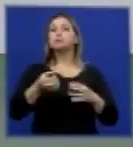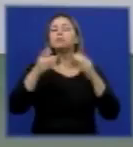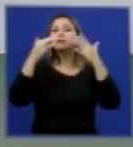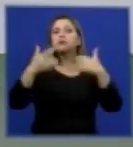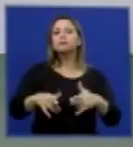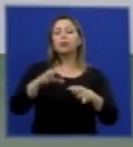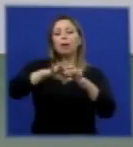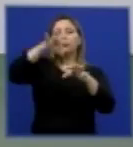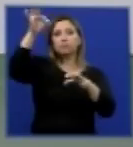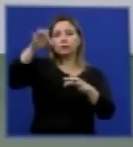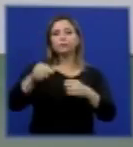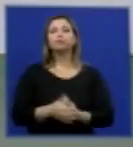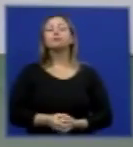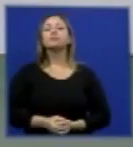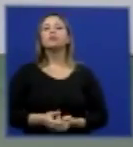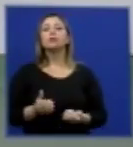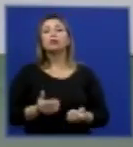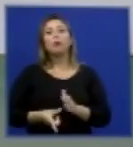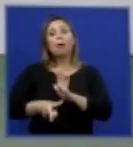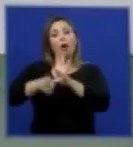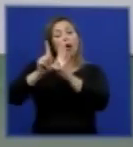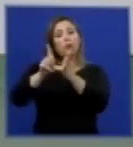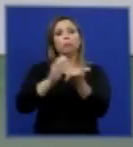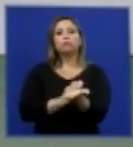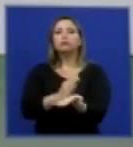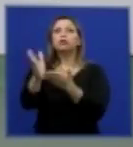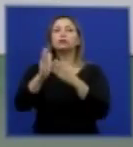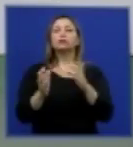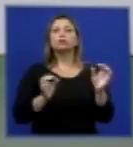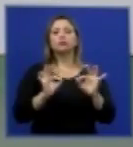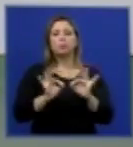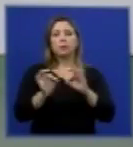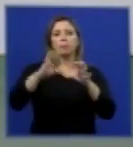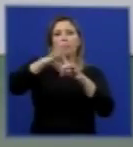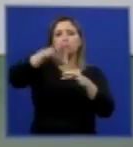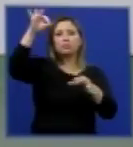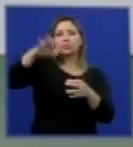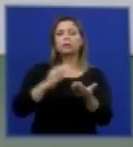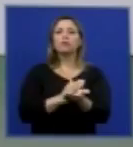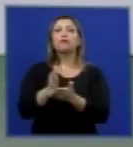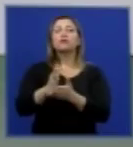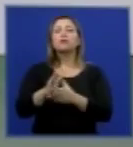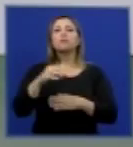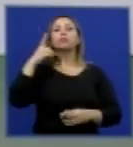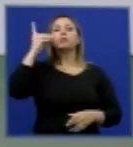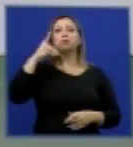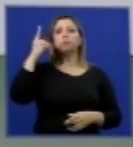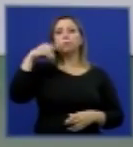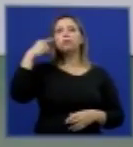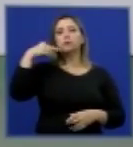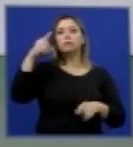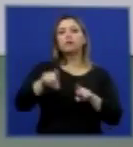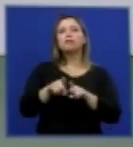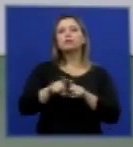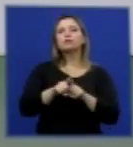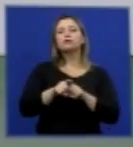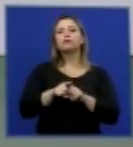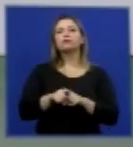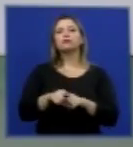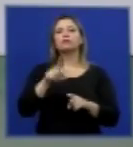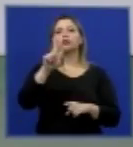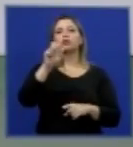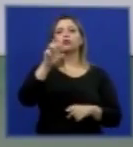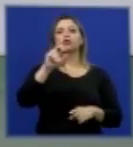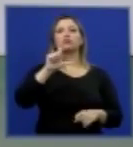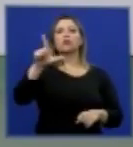promover o sorteio, eu vou passar a palavra ao advogado-geral da União, doutor Antônio Toffoli, para que ele faça